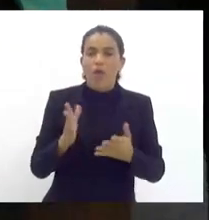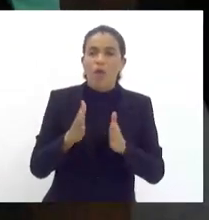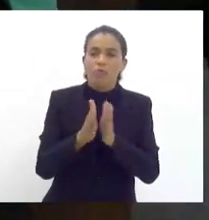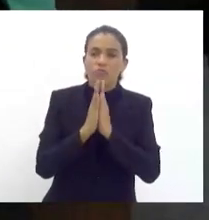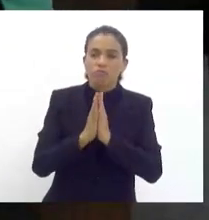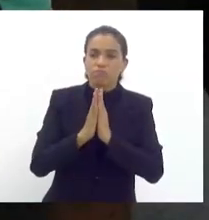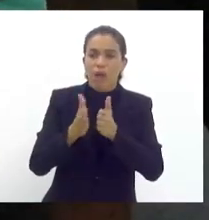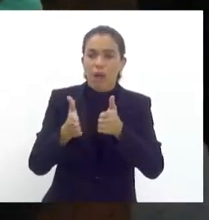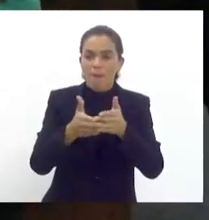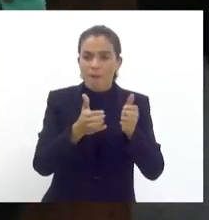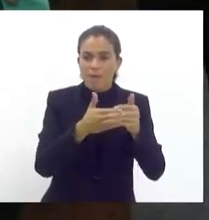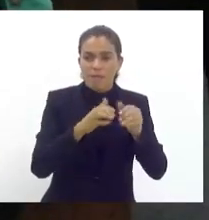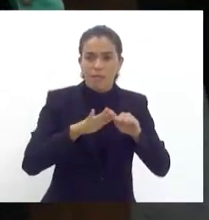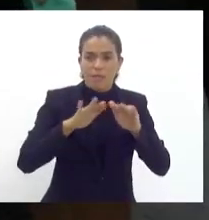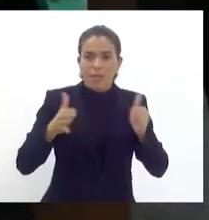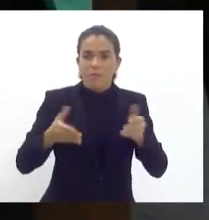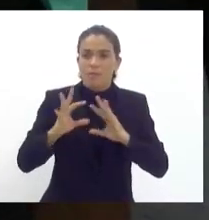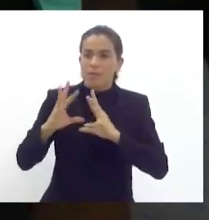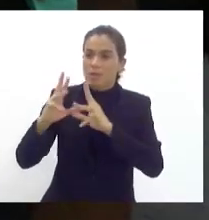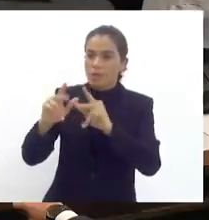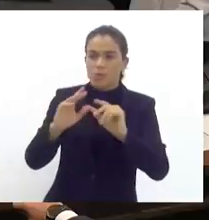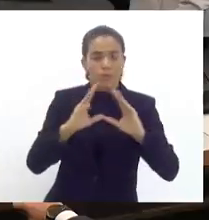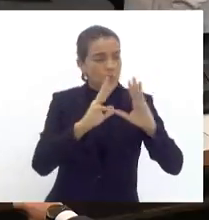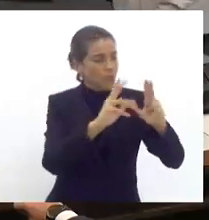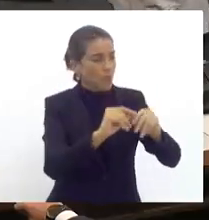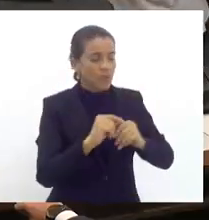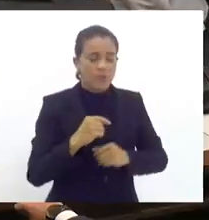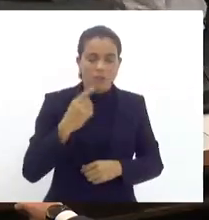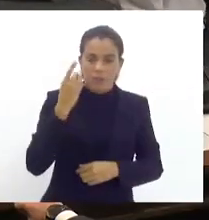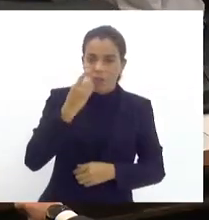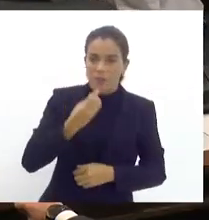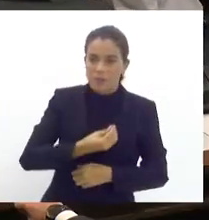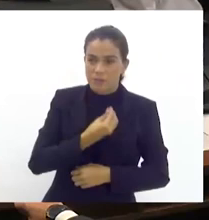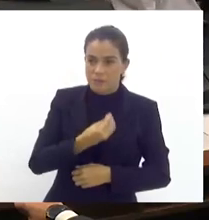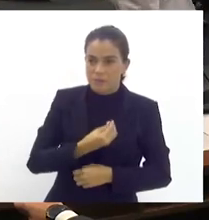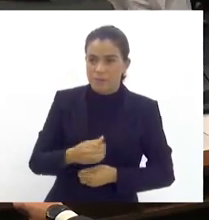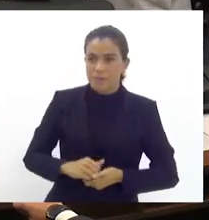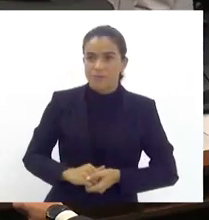esse apelo à mesa e a todos os deputados aqui presente obrigada